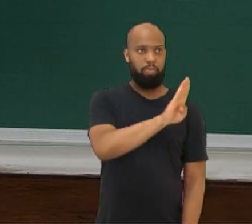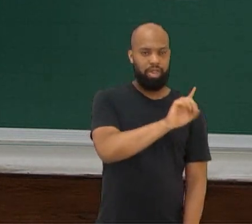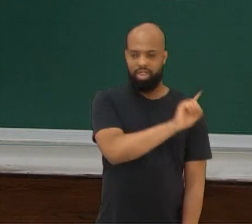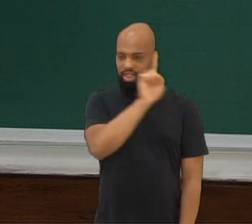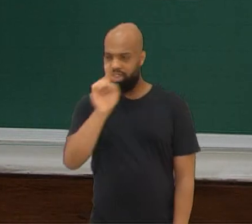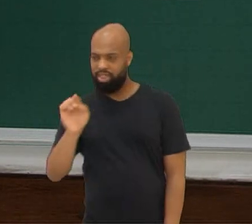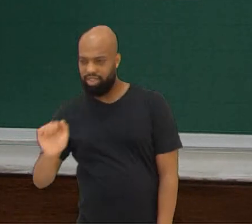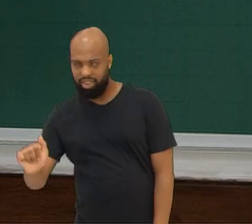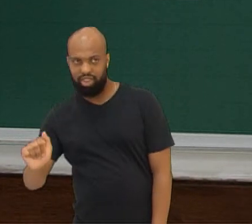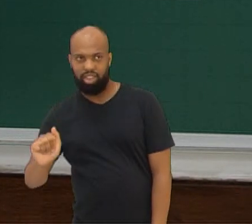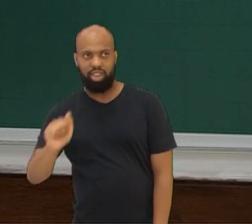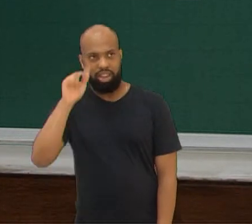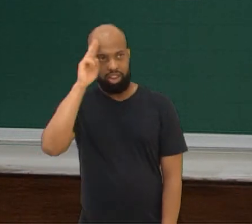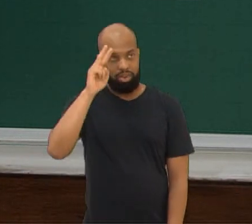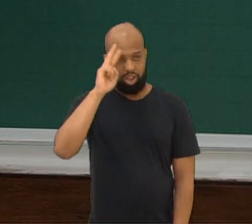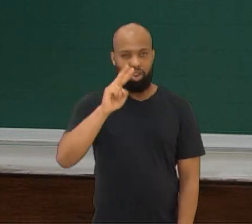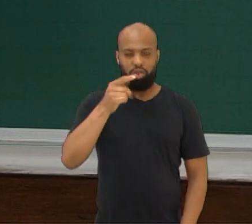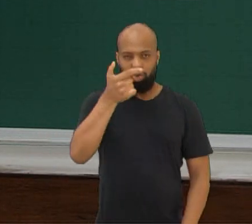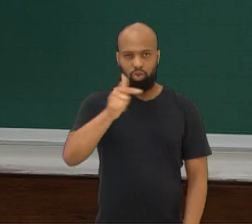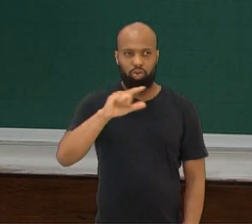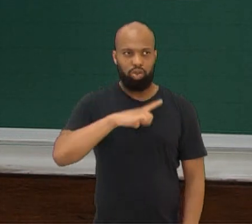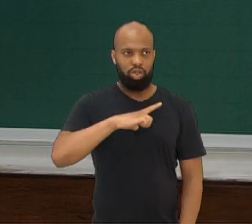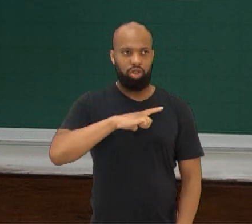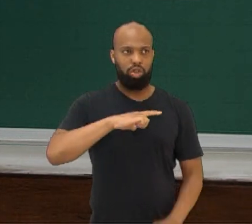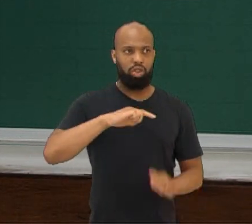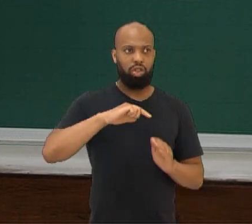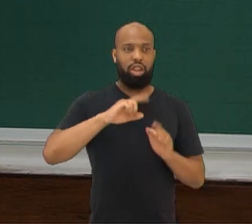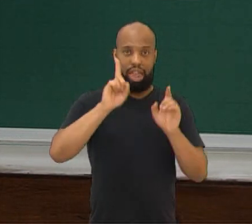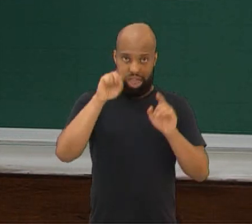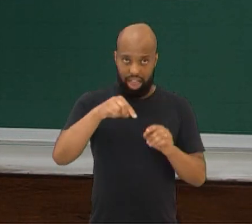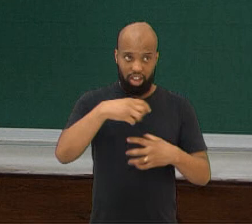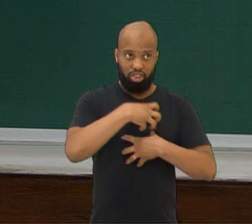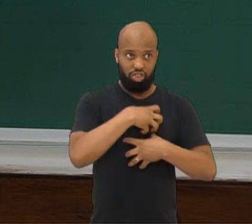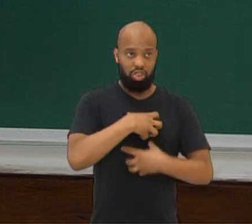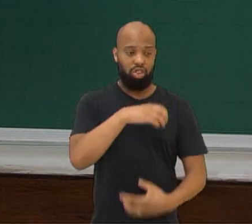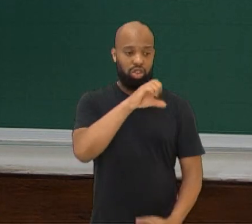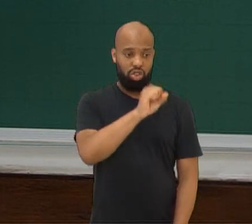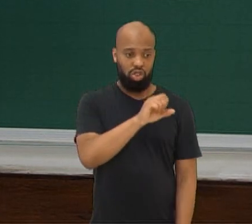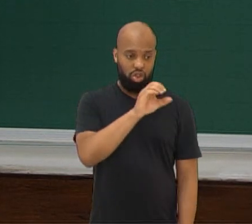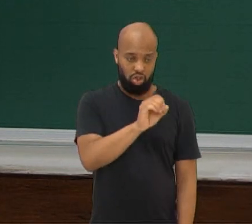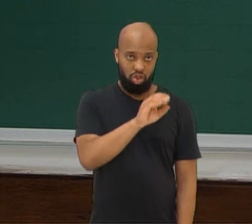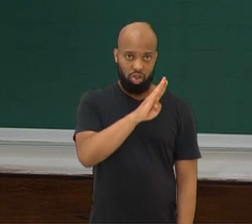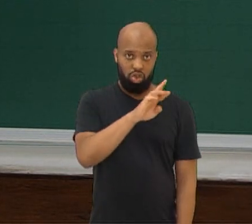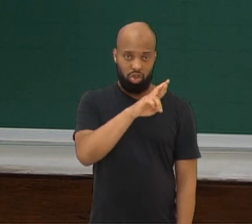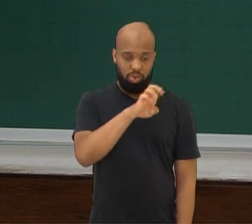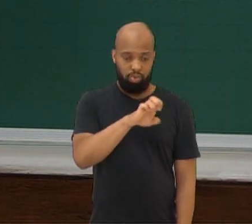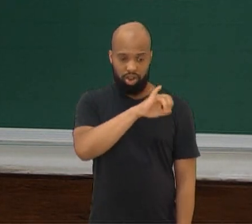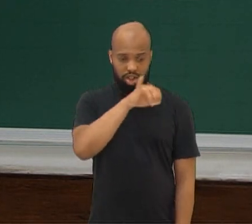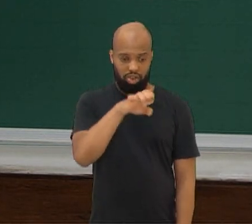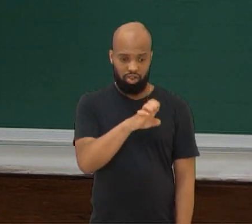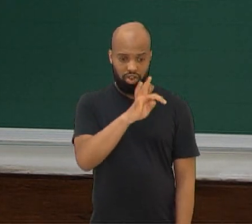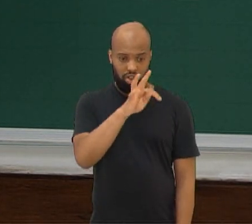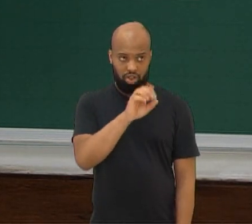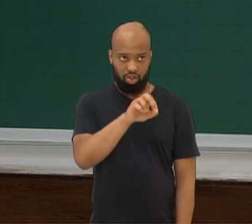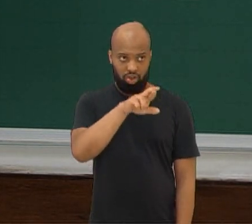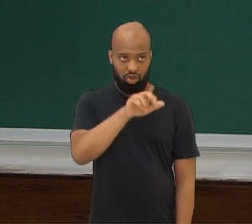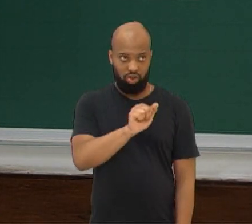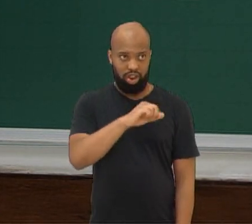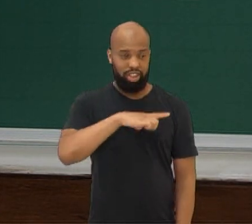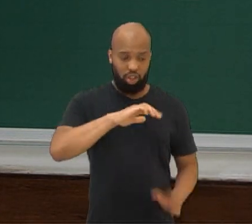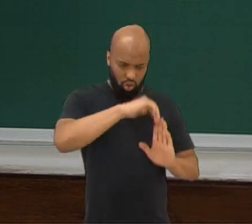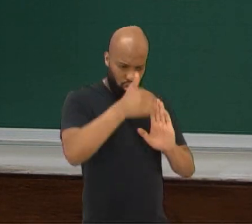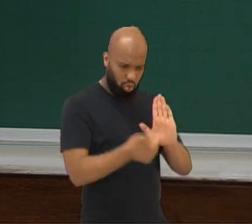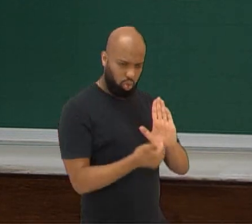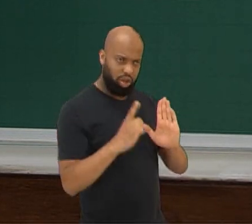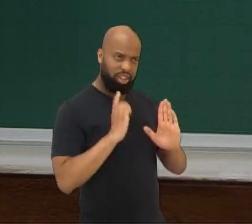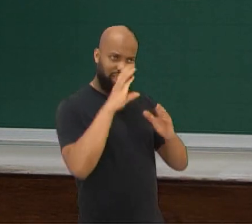relembrar de novo? Para que ela seja sobrejetora, todos os carinhas que estão aqui vai ter uma